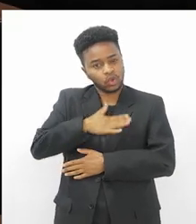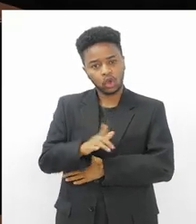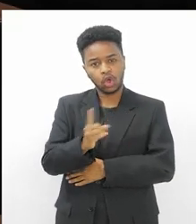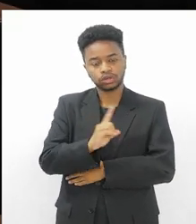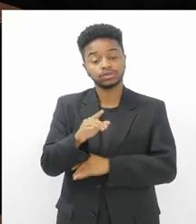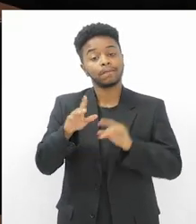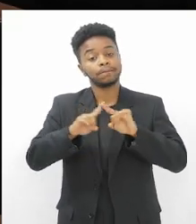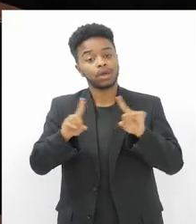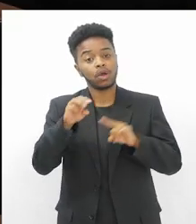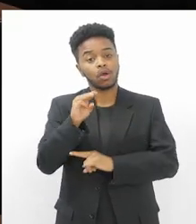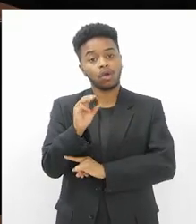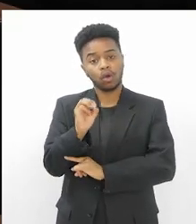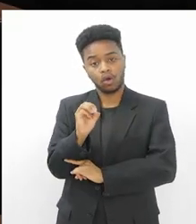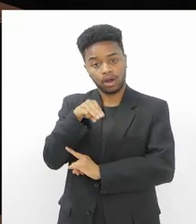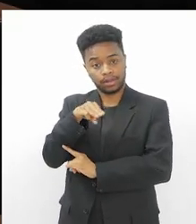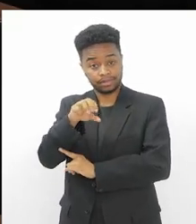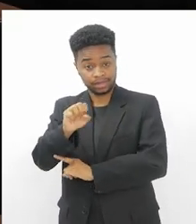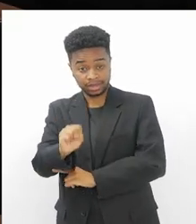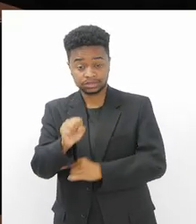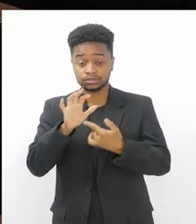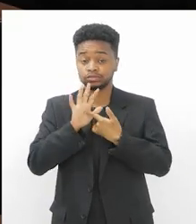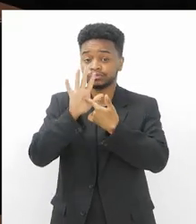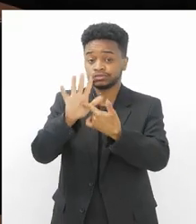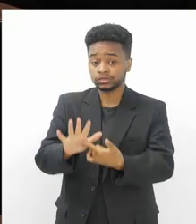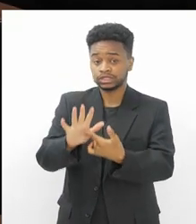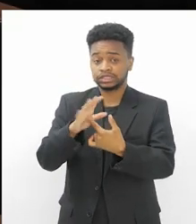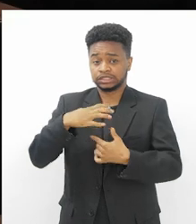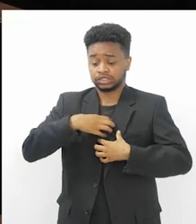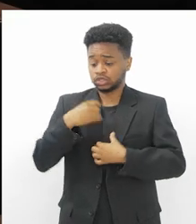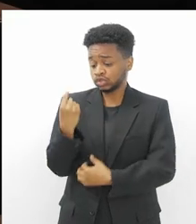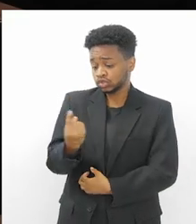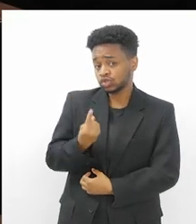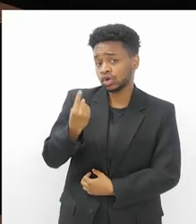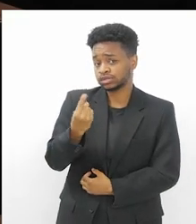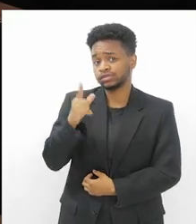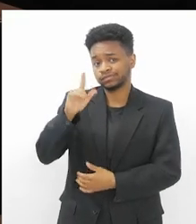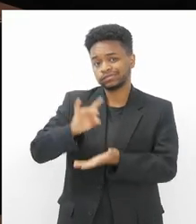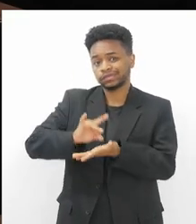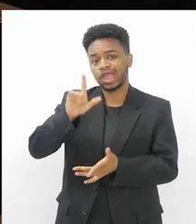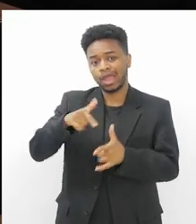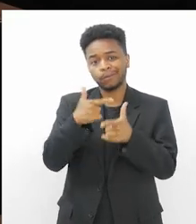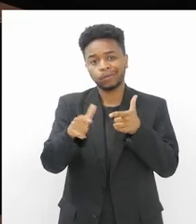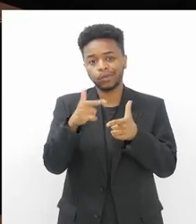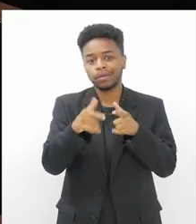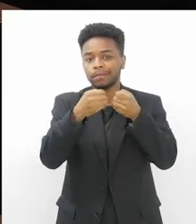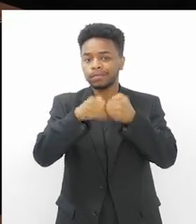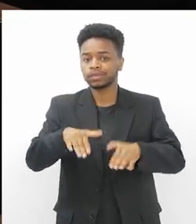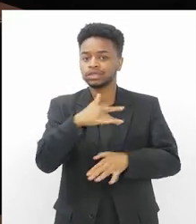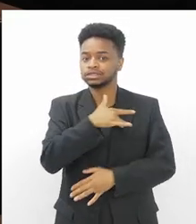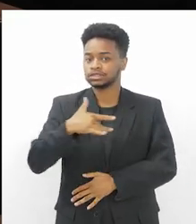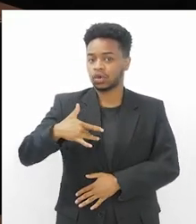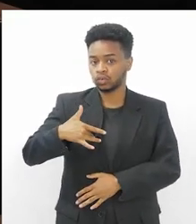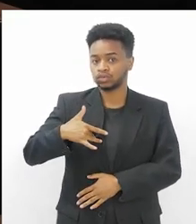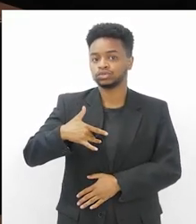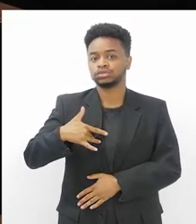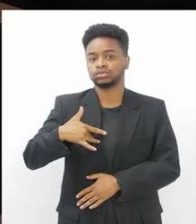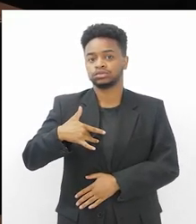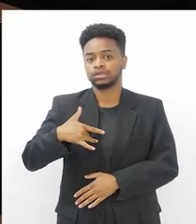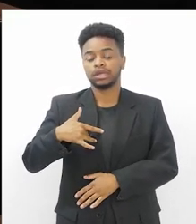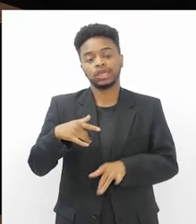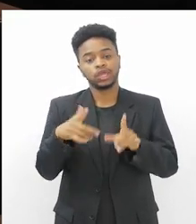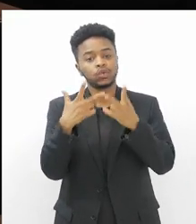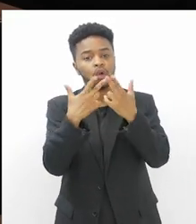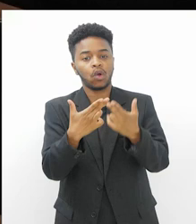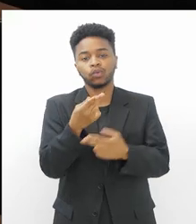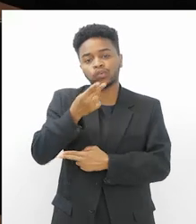disso. Fato é que a Organização Mundial da Saúde identificou que a solidão se tornou um problema prejudicial para a